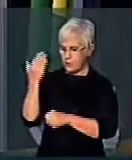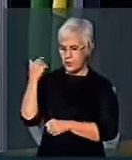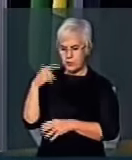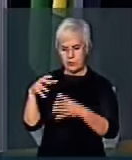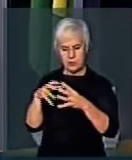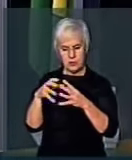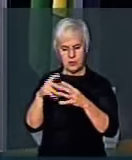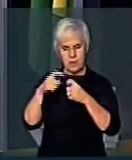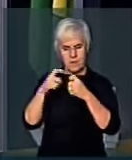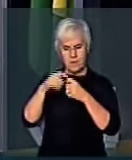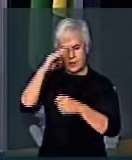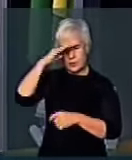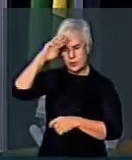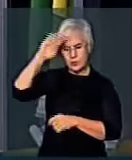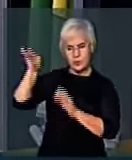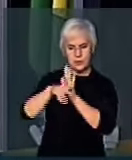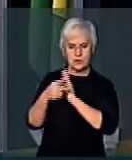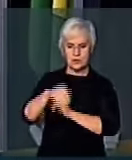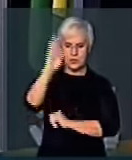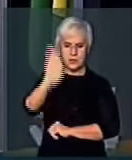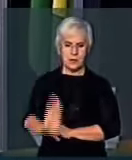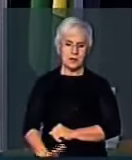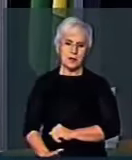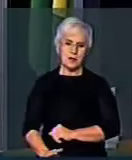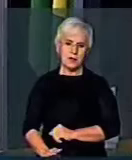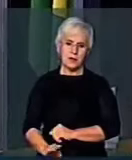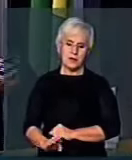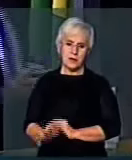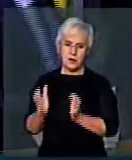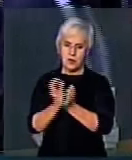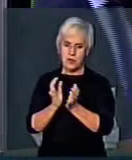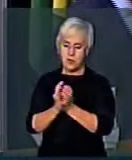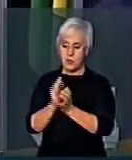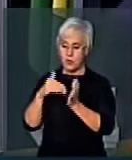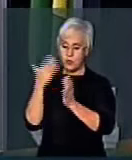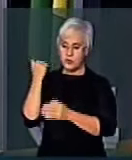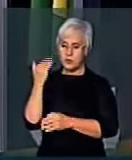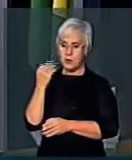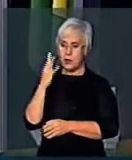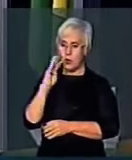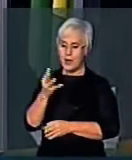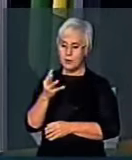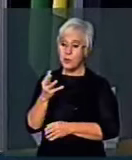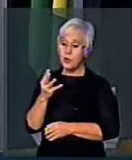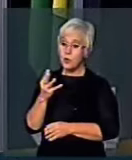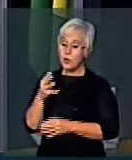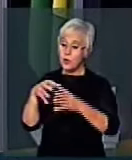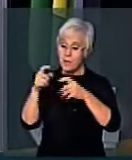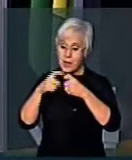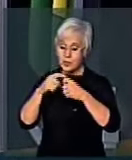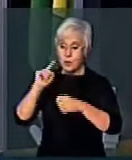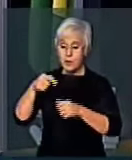leva de médicos cubanos que chegaram aqui ao Brasil, onde a última leva de 4.000 ficaram em São Paulo, ou seja, o